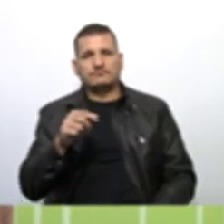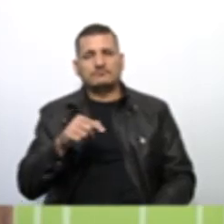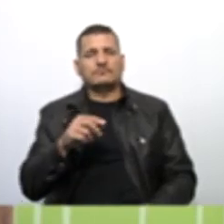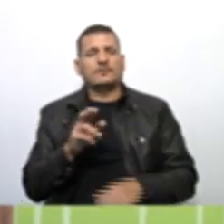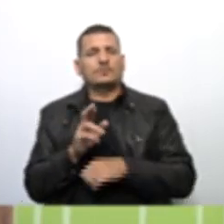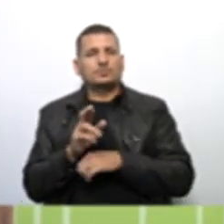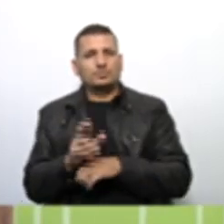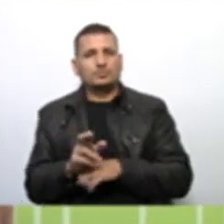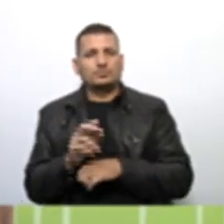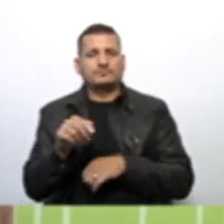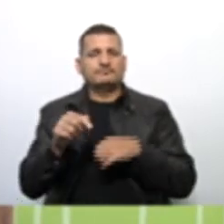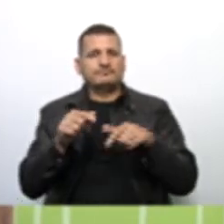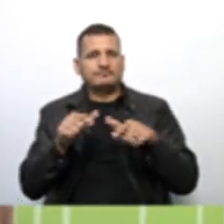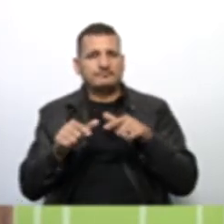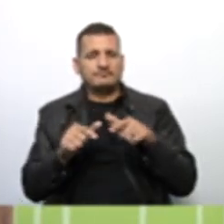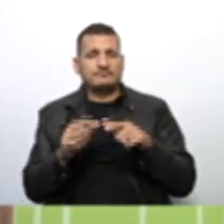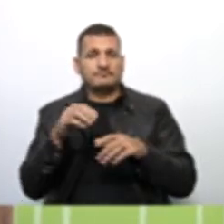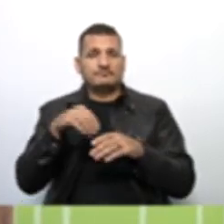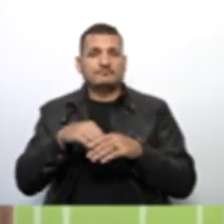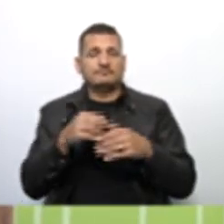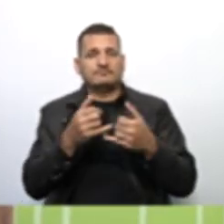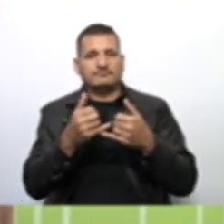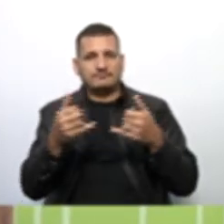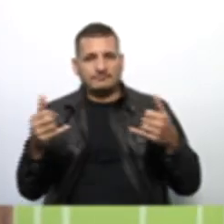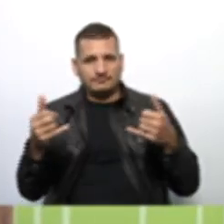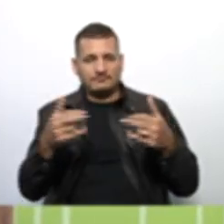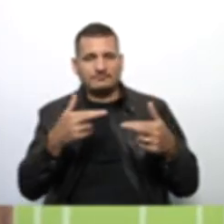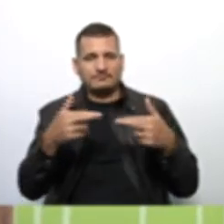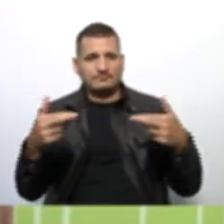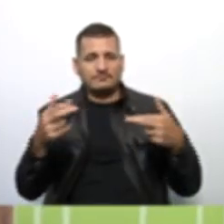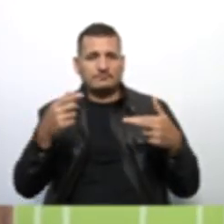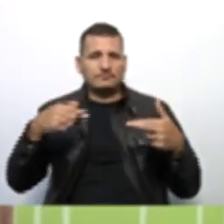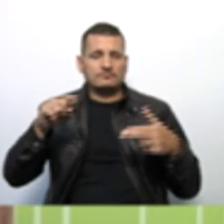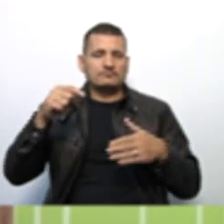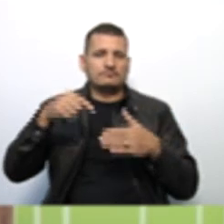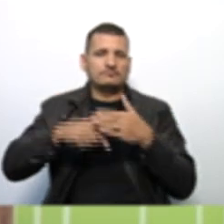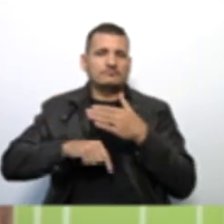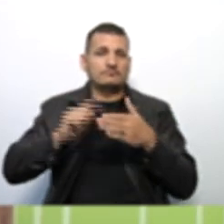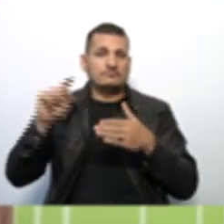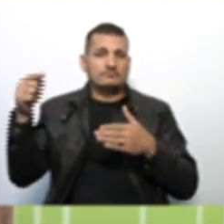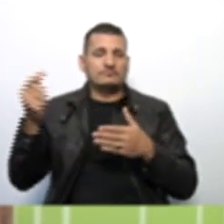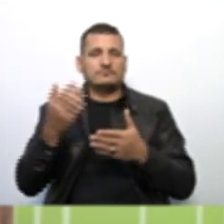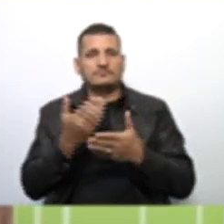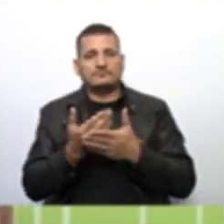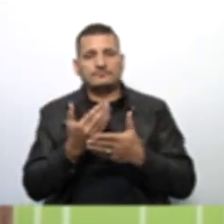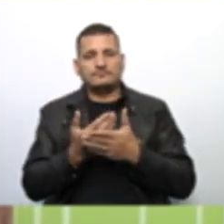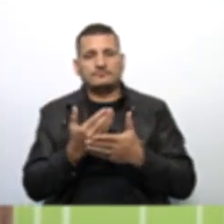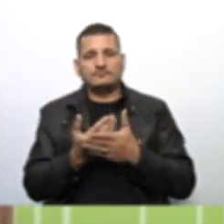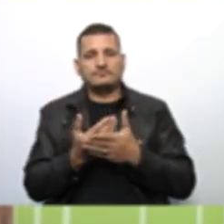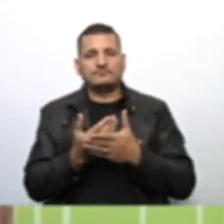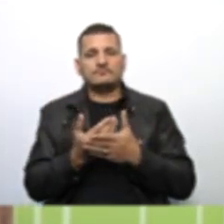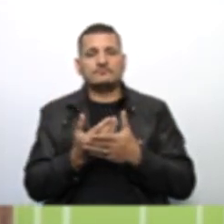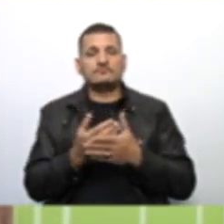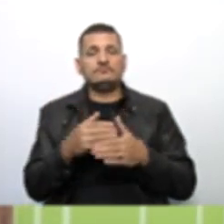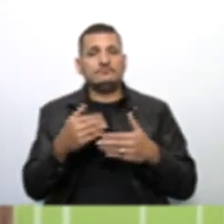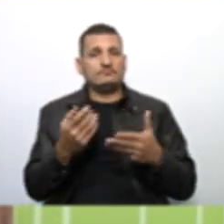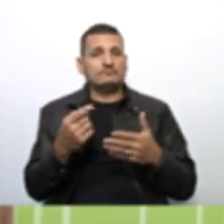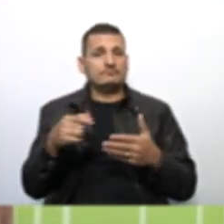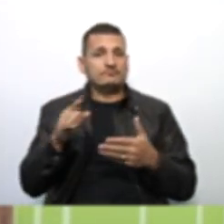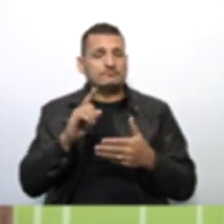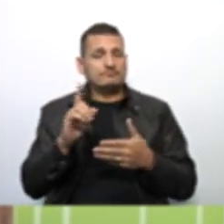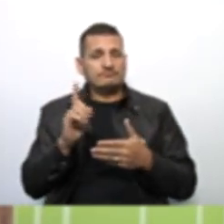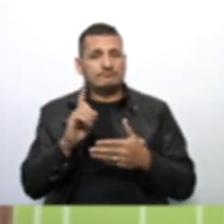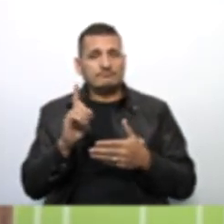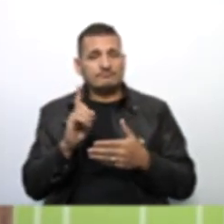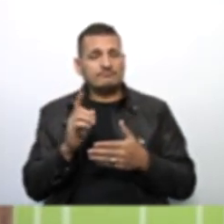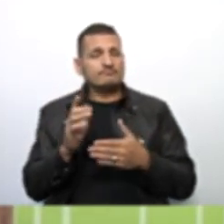esses dispositivos que existem na rede, nós também vamos nos aprofundar, falar mais na próxima aula, né? Então, vocês não podem deixar